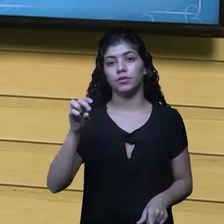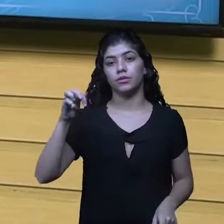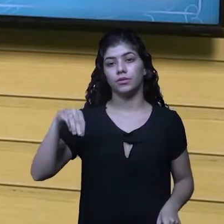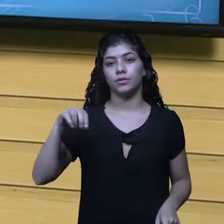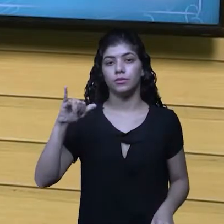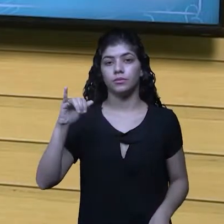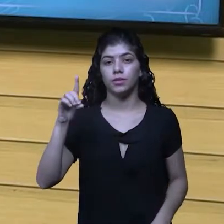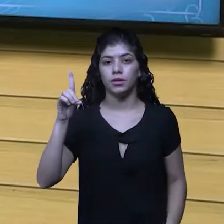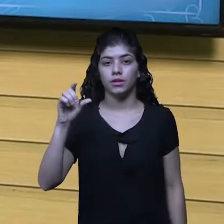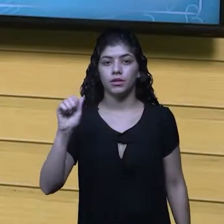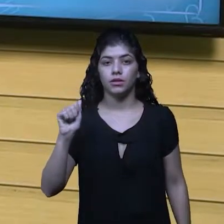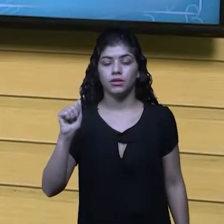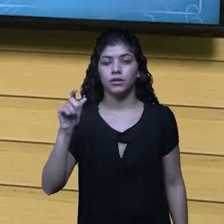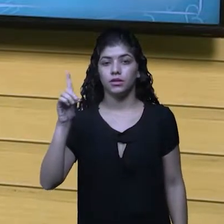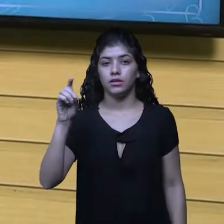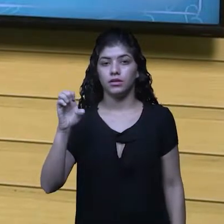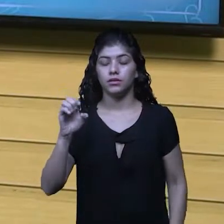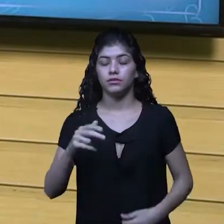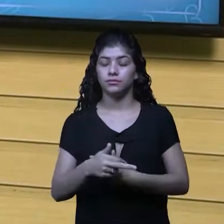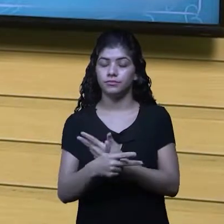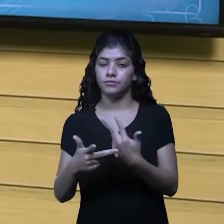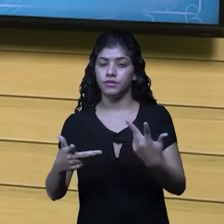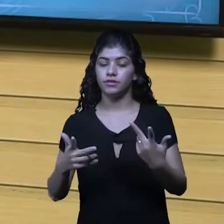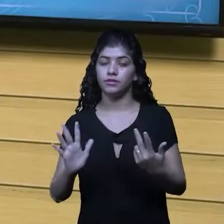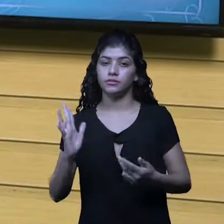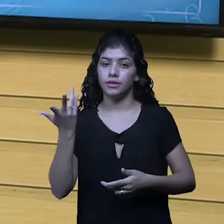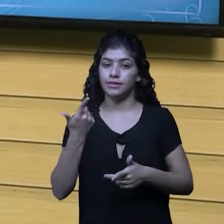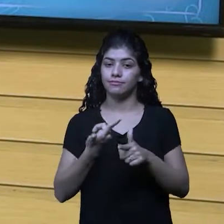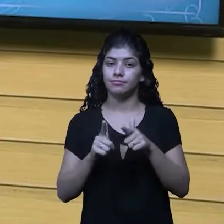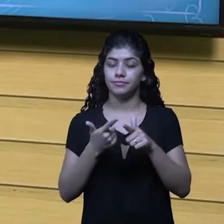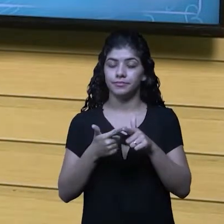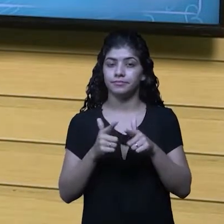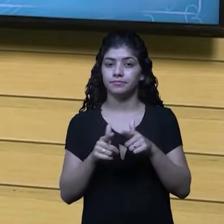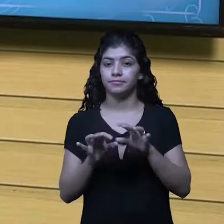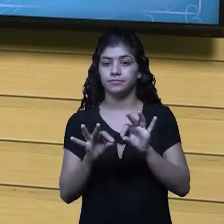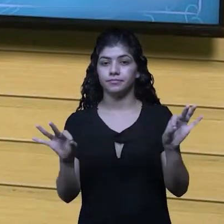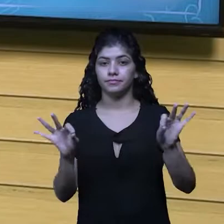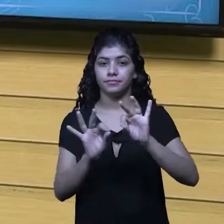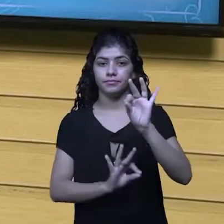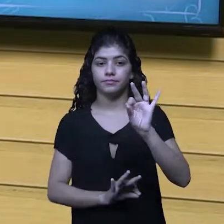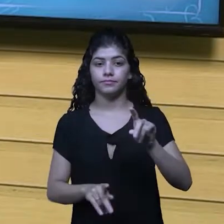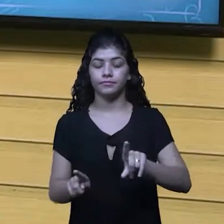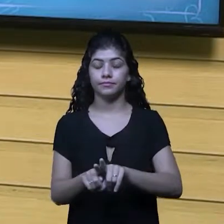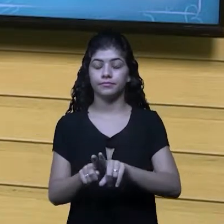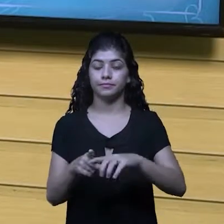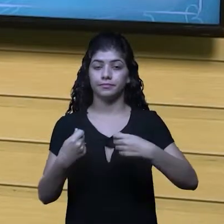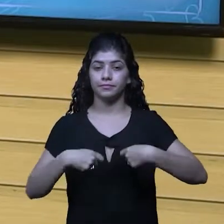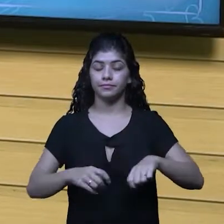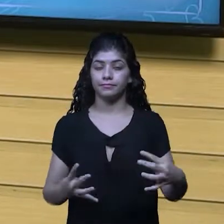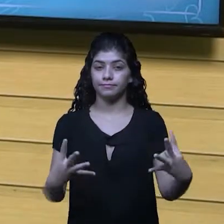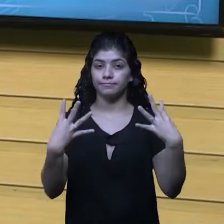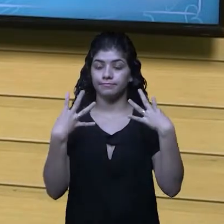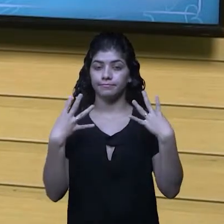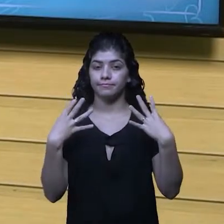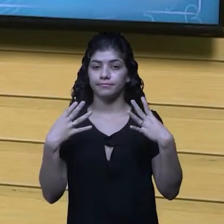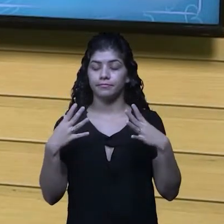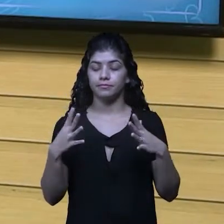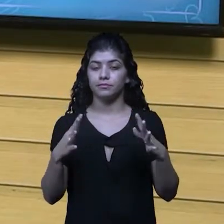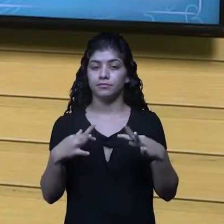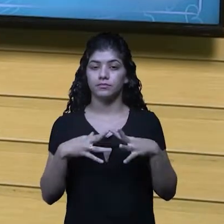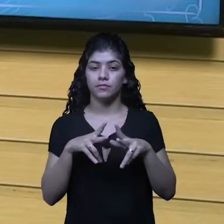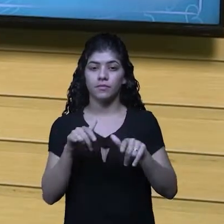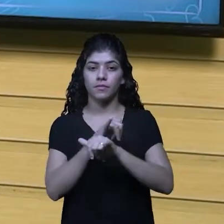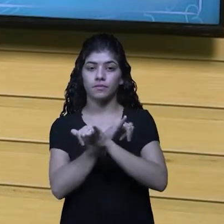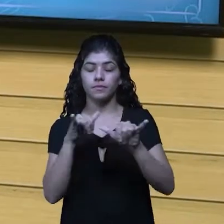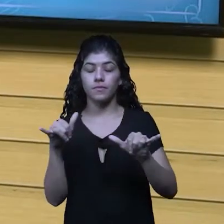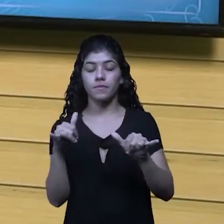falei anteriormente em outras aulas que muitos outros fatores interferem na medida. E aí nós temos que ficar atento. Então, todas essas